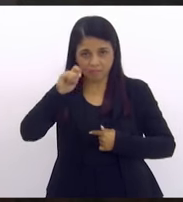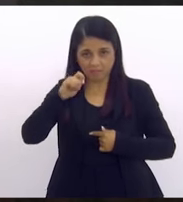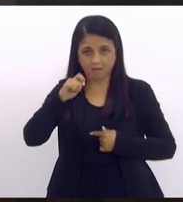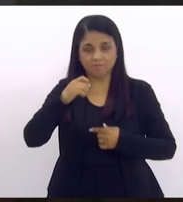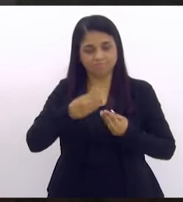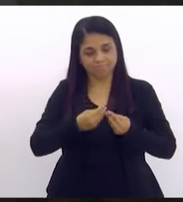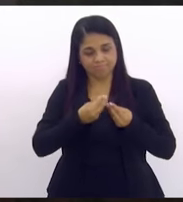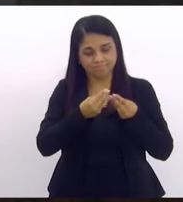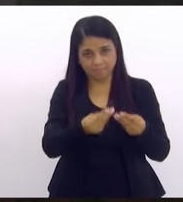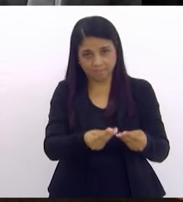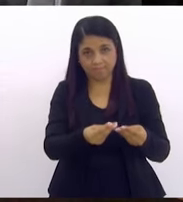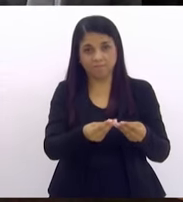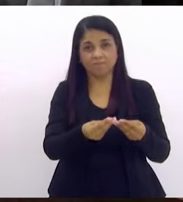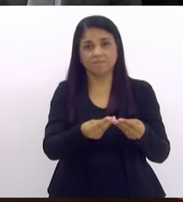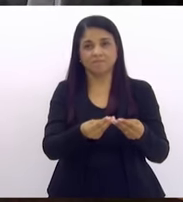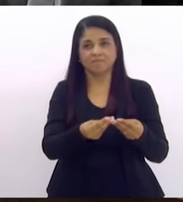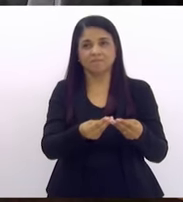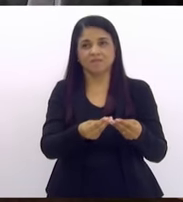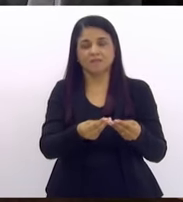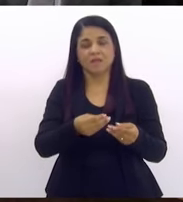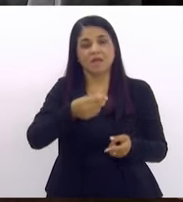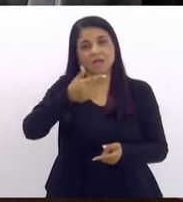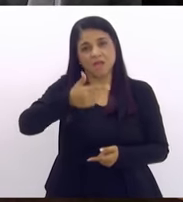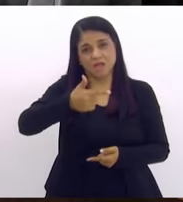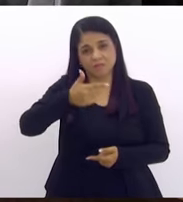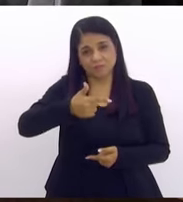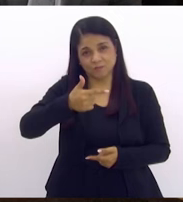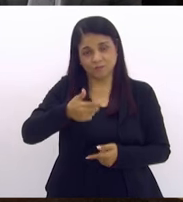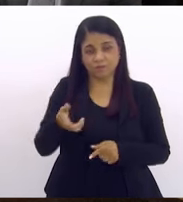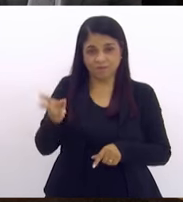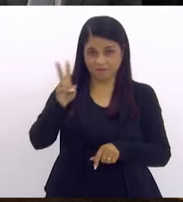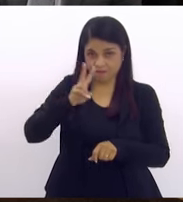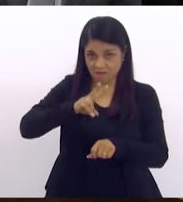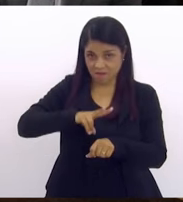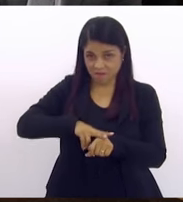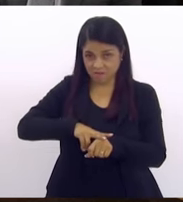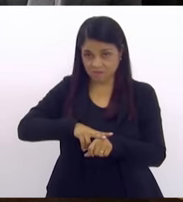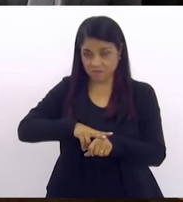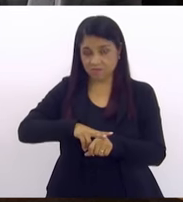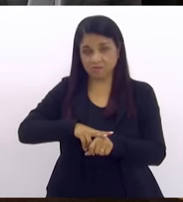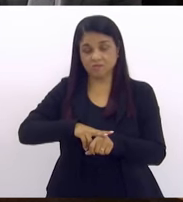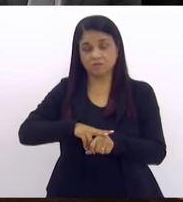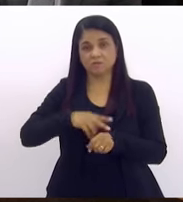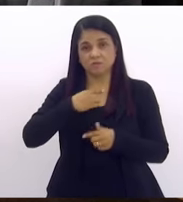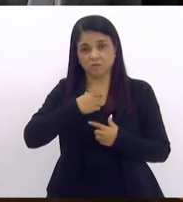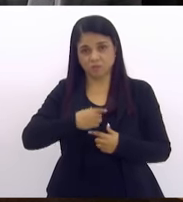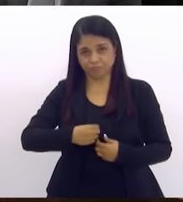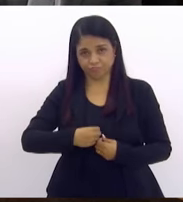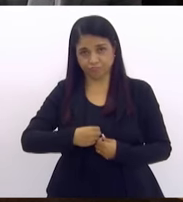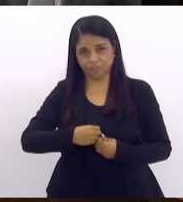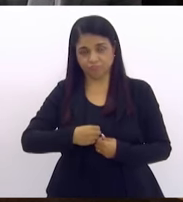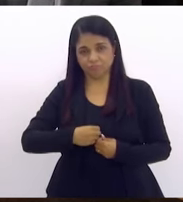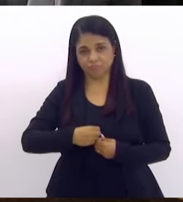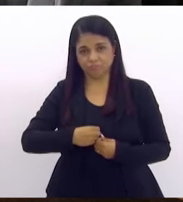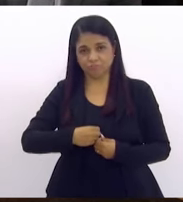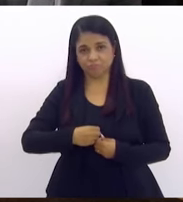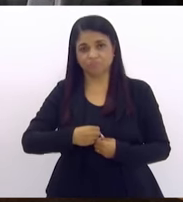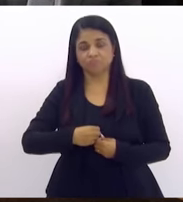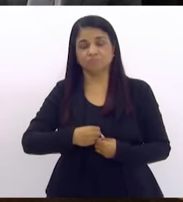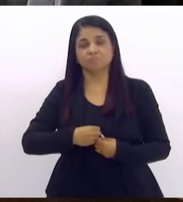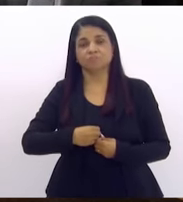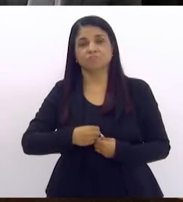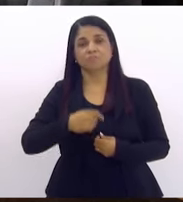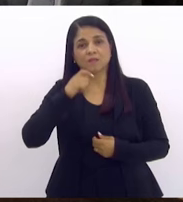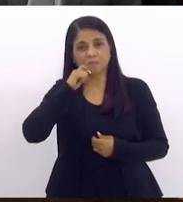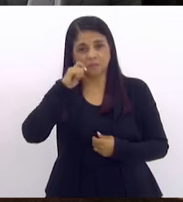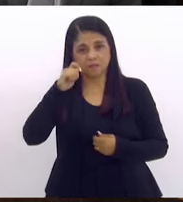medalha porque é a segunda vez Dr Evan que eu eu concedo e proponho aqui nessa